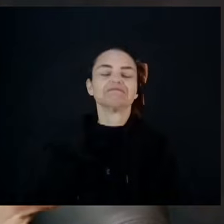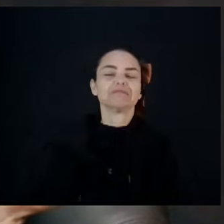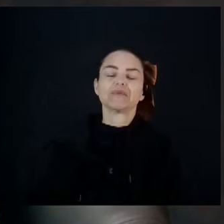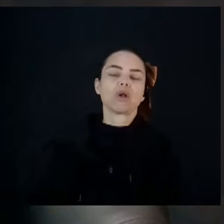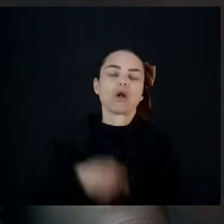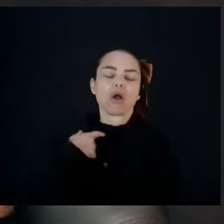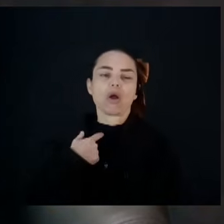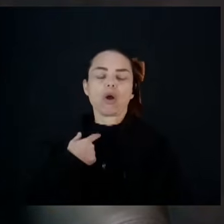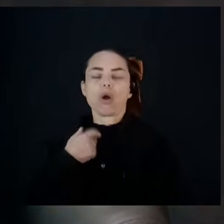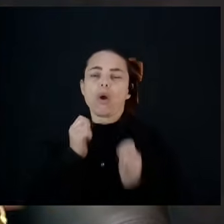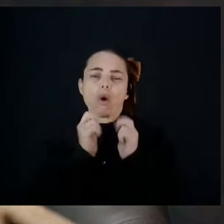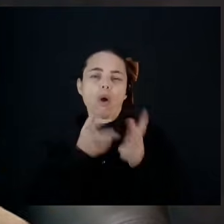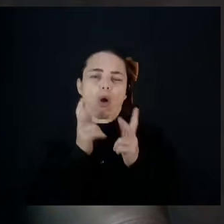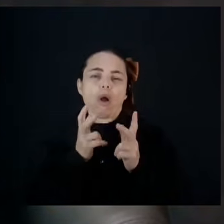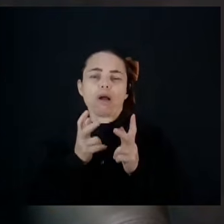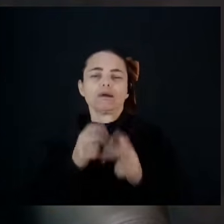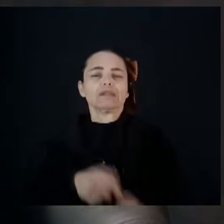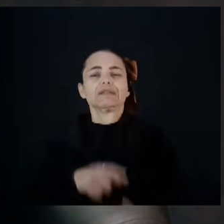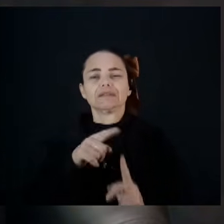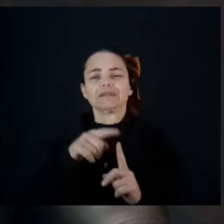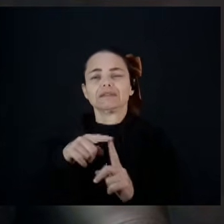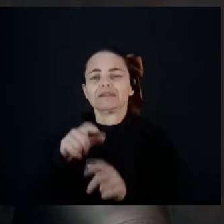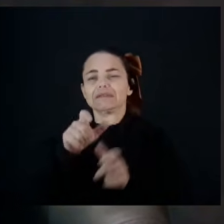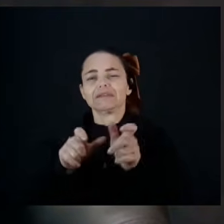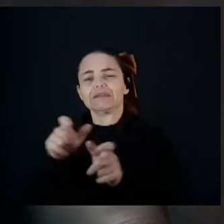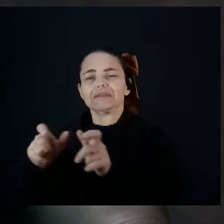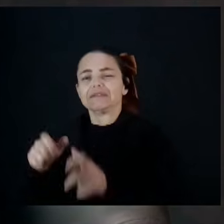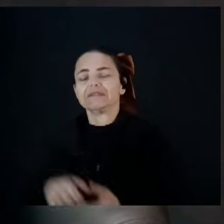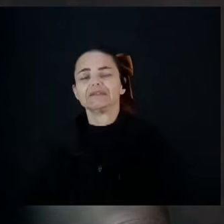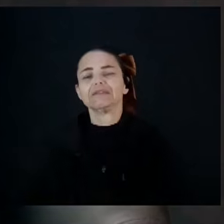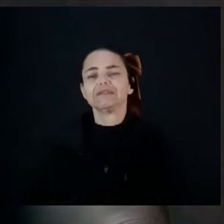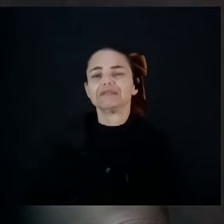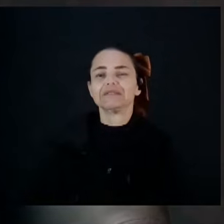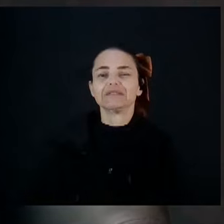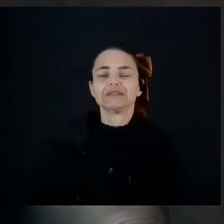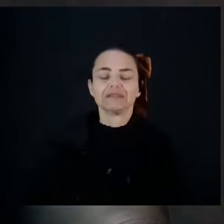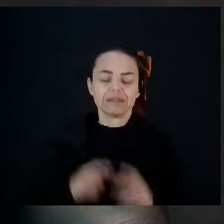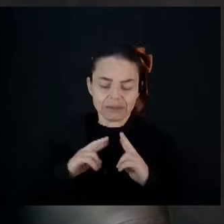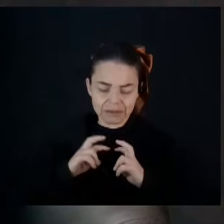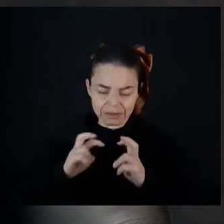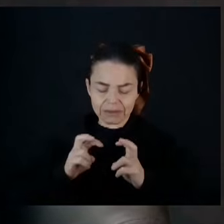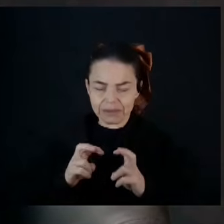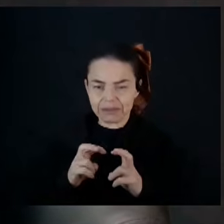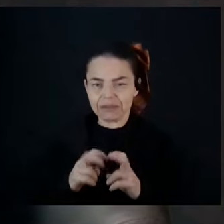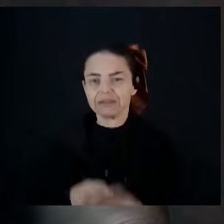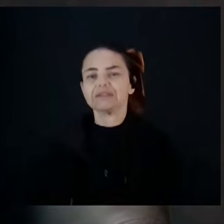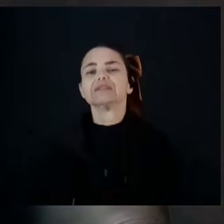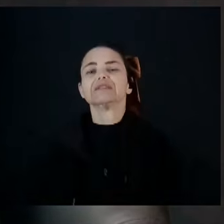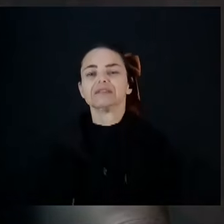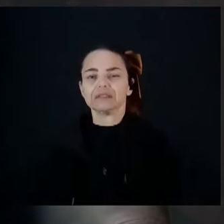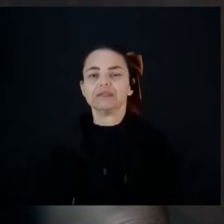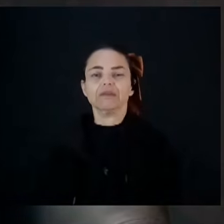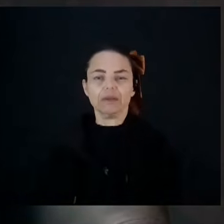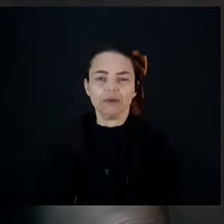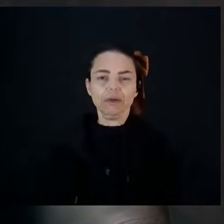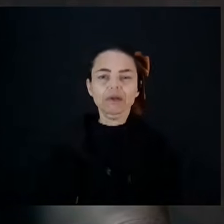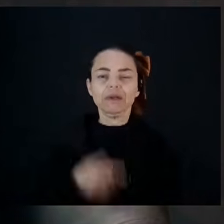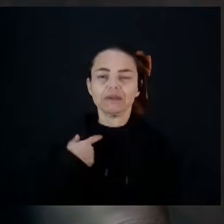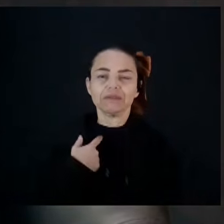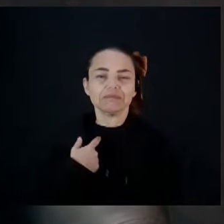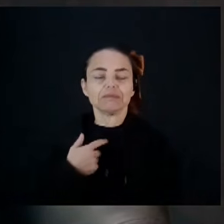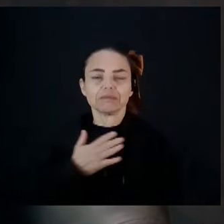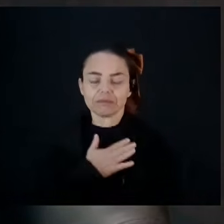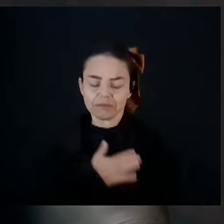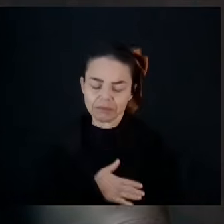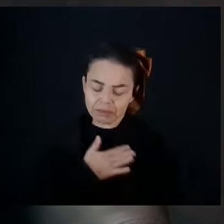com todo tipo, né, de pessoas, né, aquela pessoa que se reconhece ali nesse papel, nesse lugar de sequestrador, calma também,